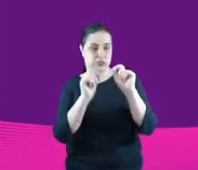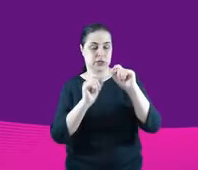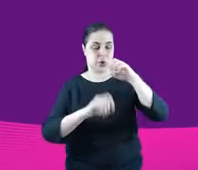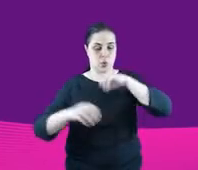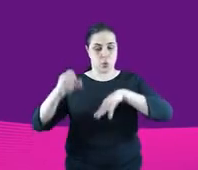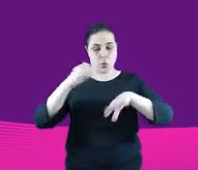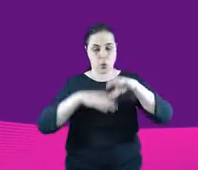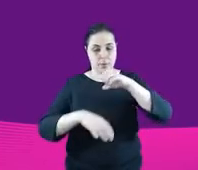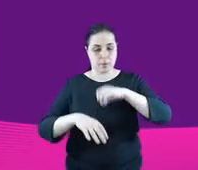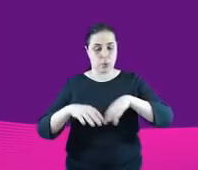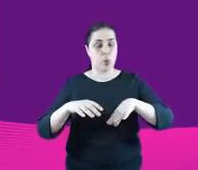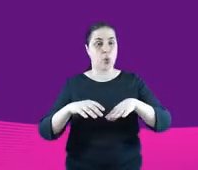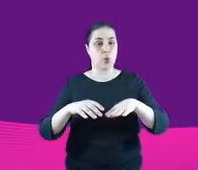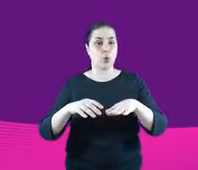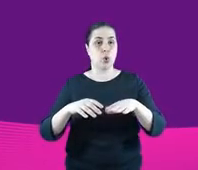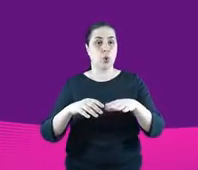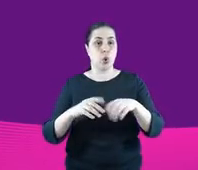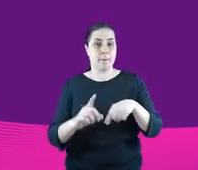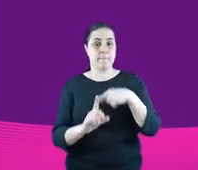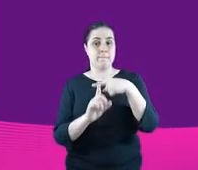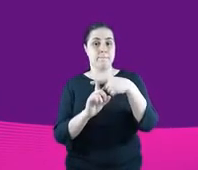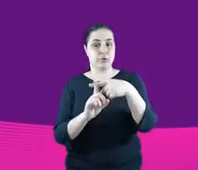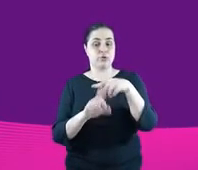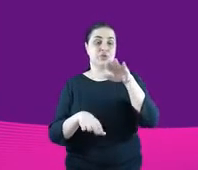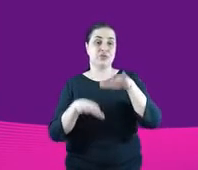recorrer muitos anos depois.